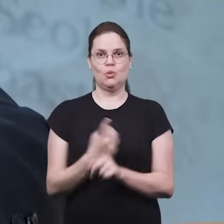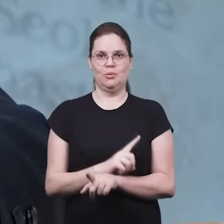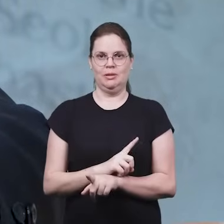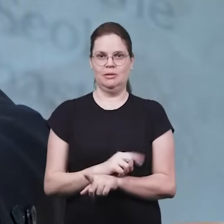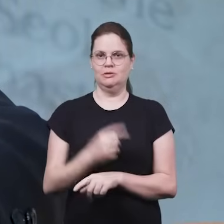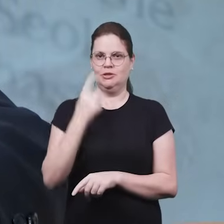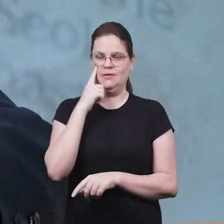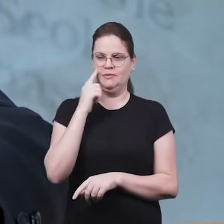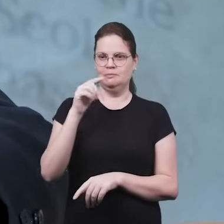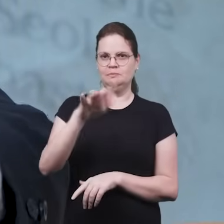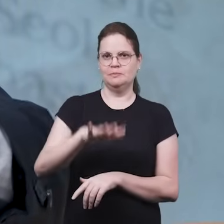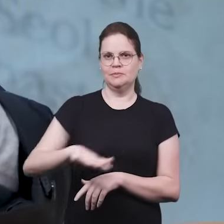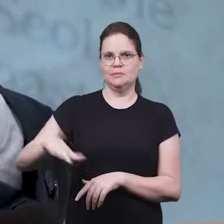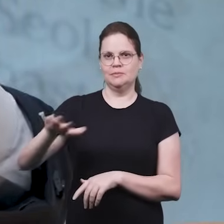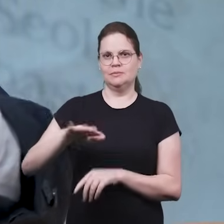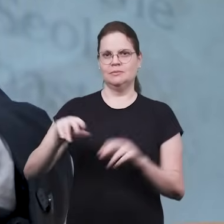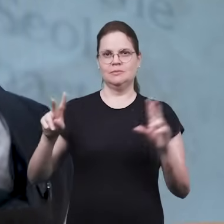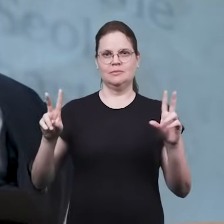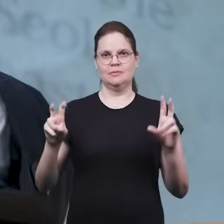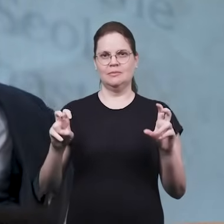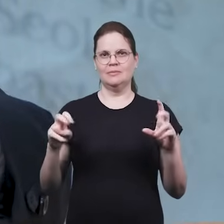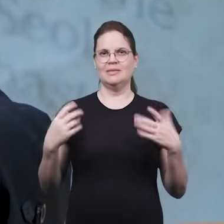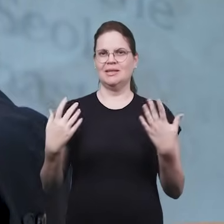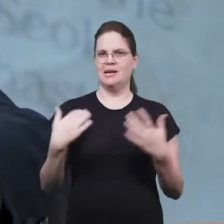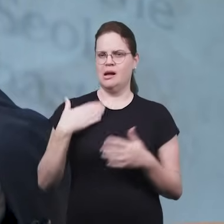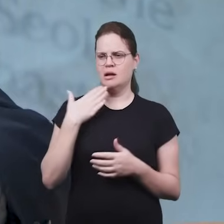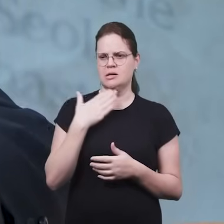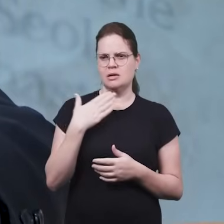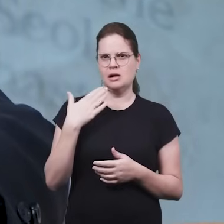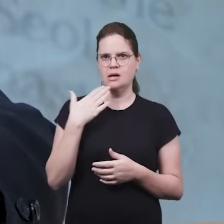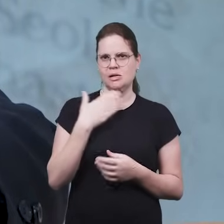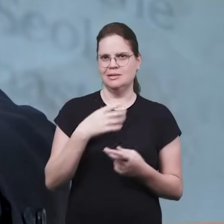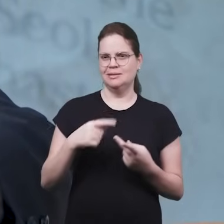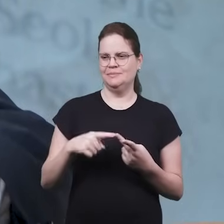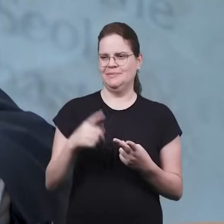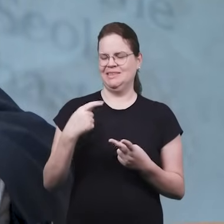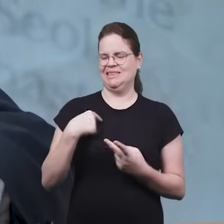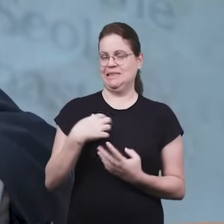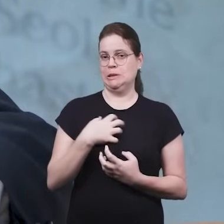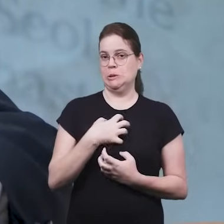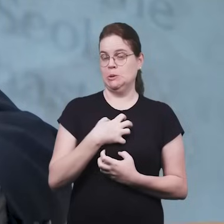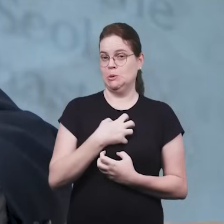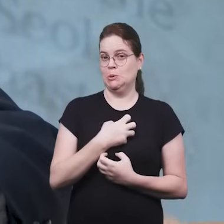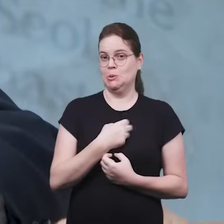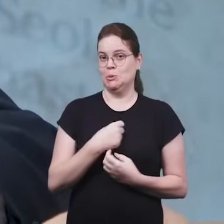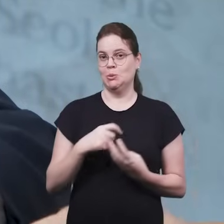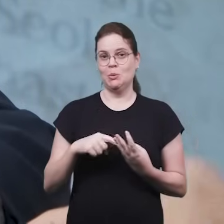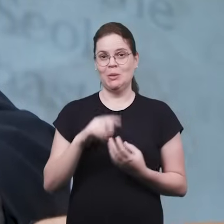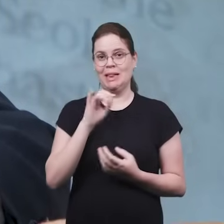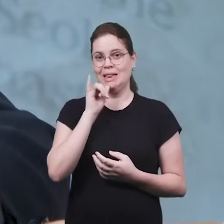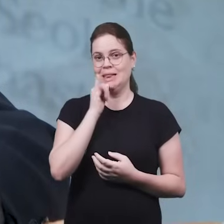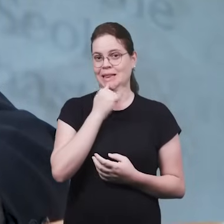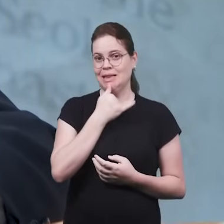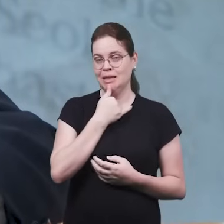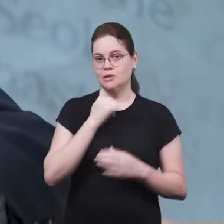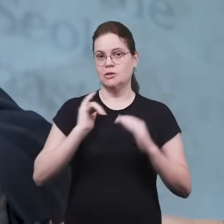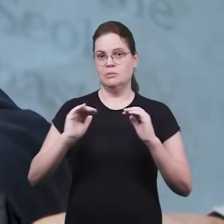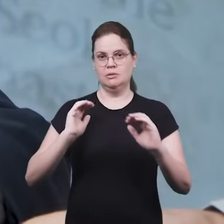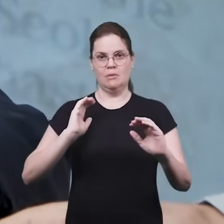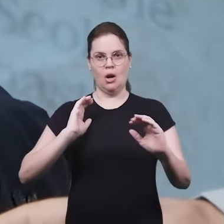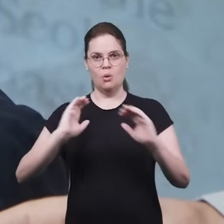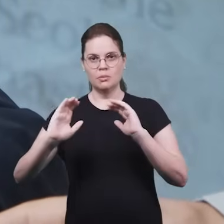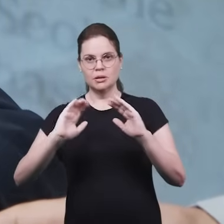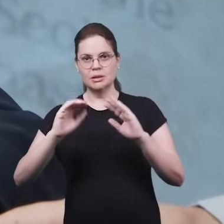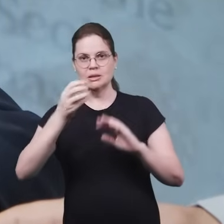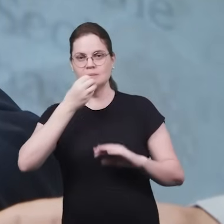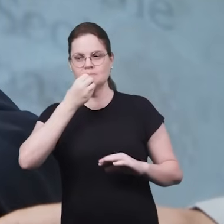contrário, vamos ver um ambiente, entre aspas, defeituoso, entristecido, mas que uma comunicação faz